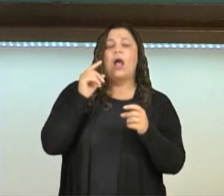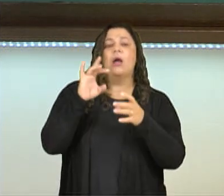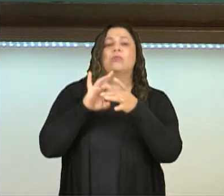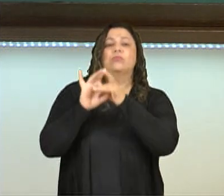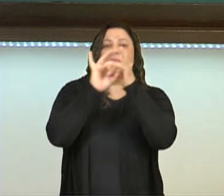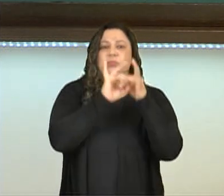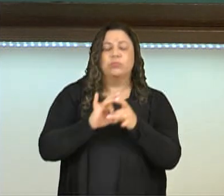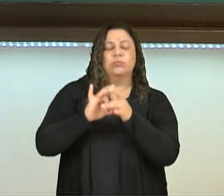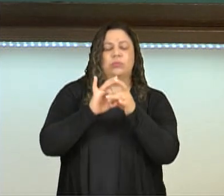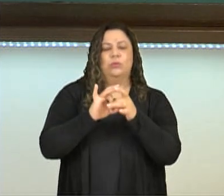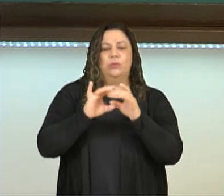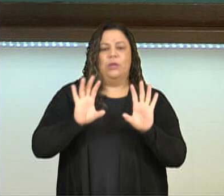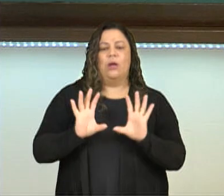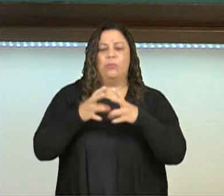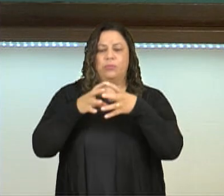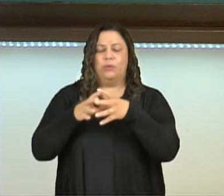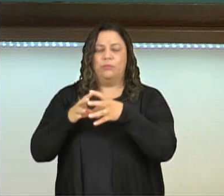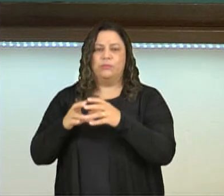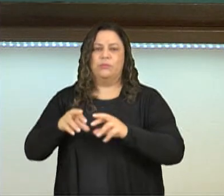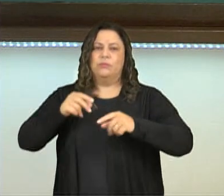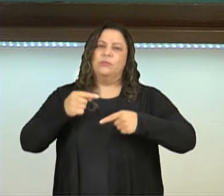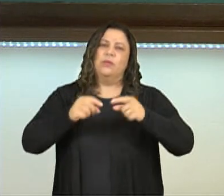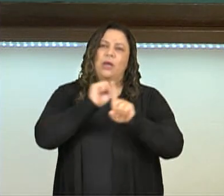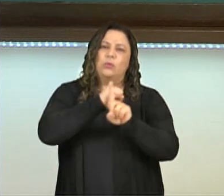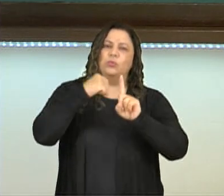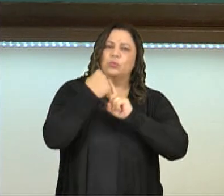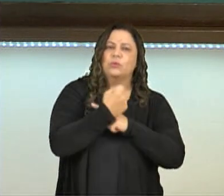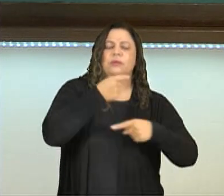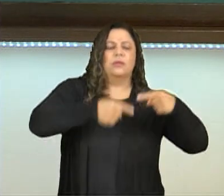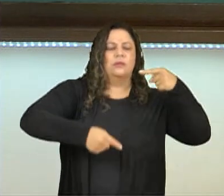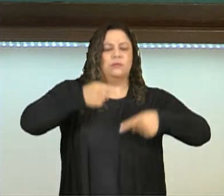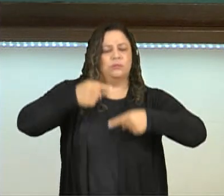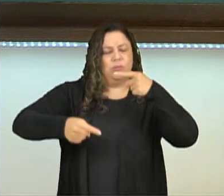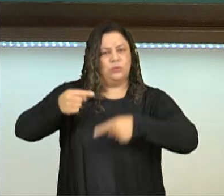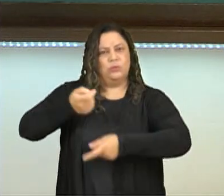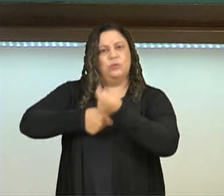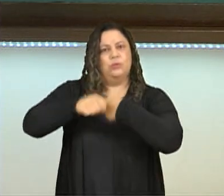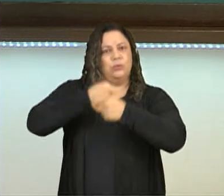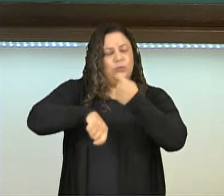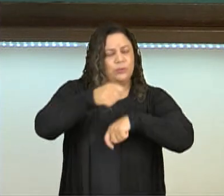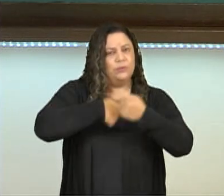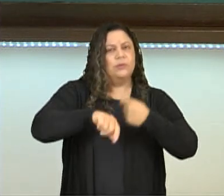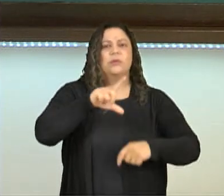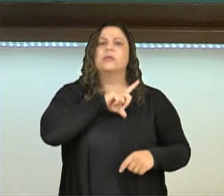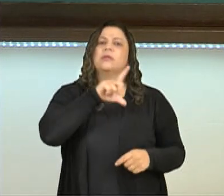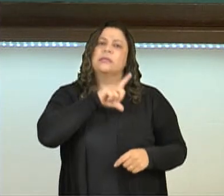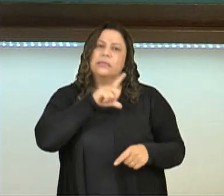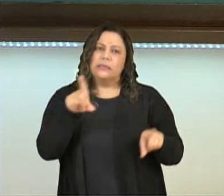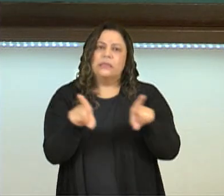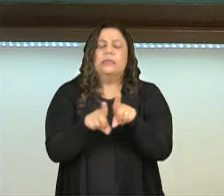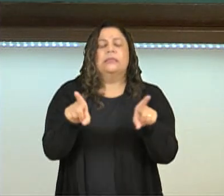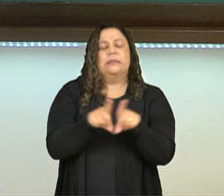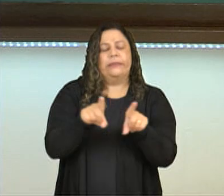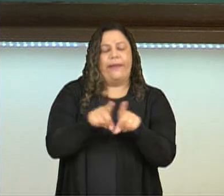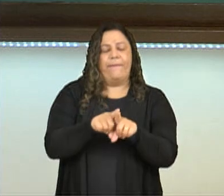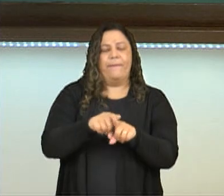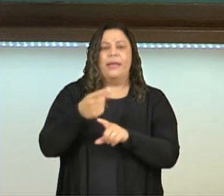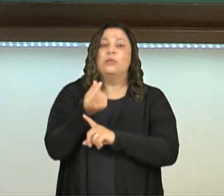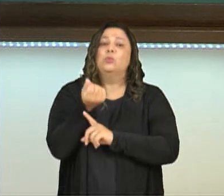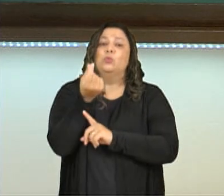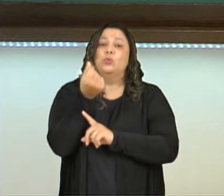união coletiva dos aspectos sociais, políticos e econômicos, que teriam também uma moeda